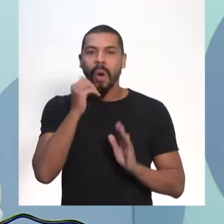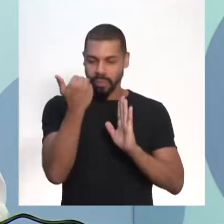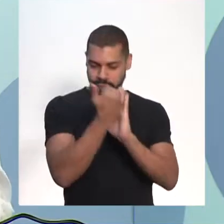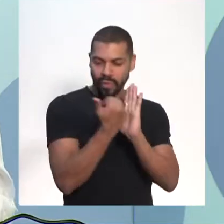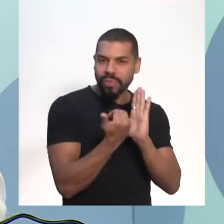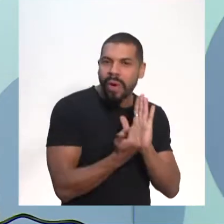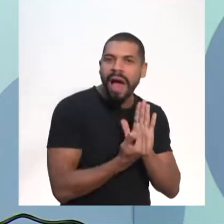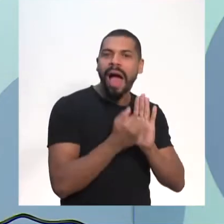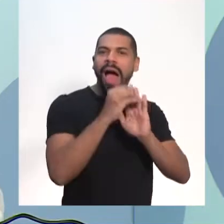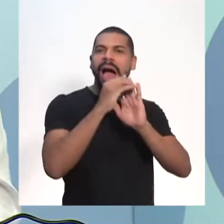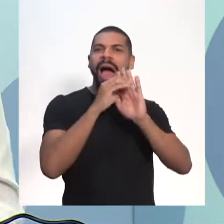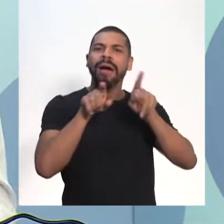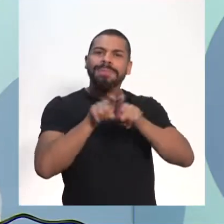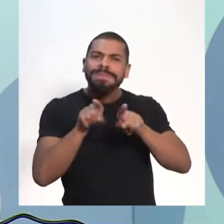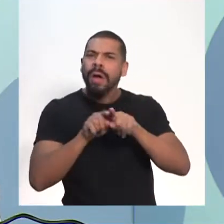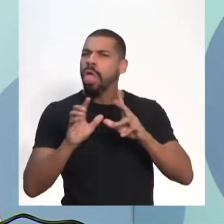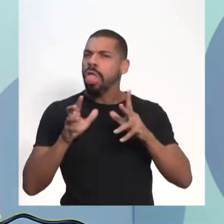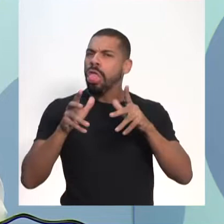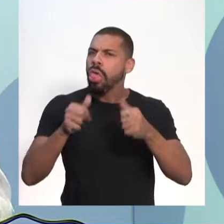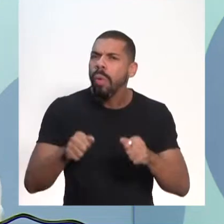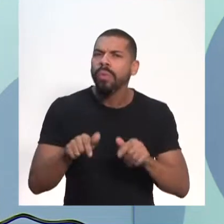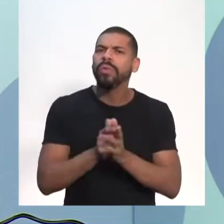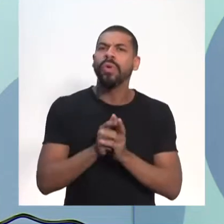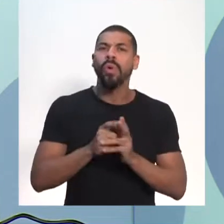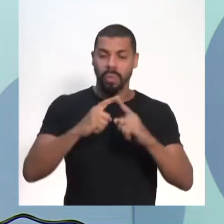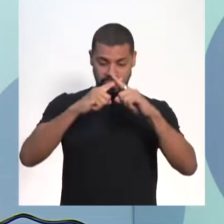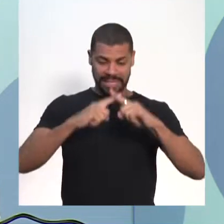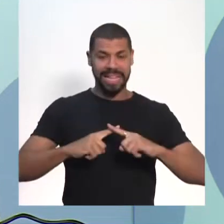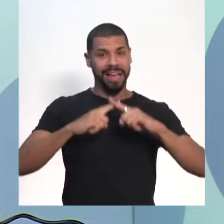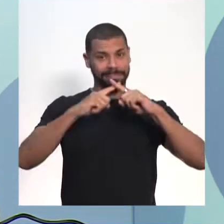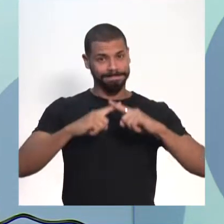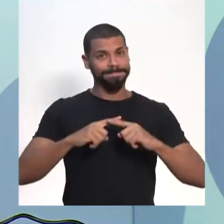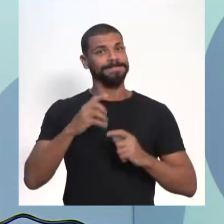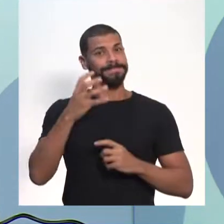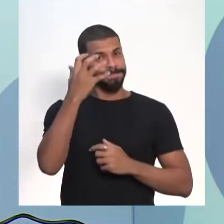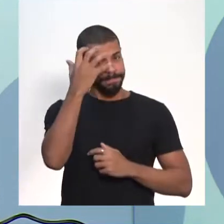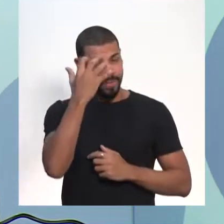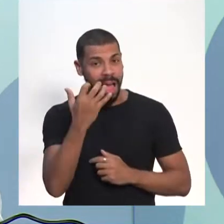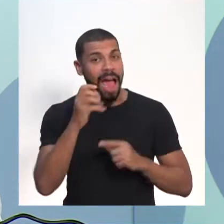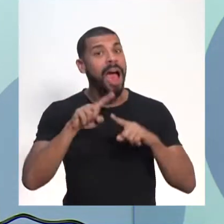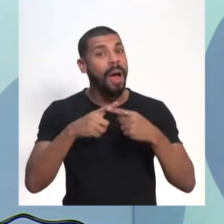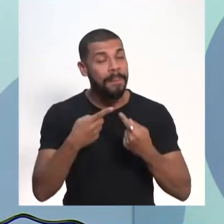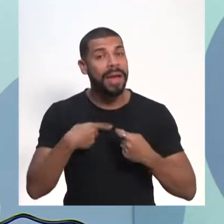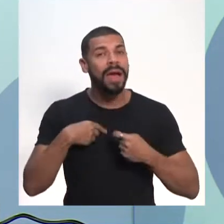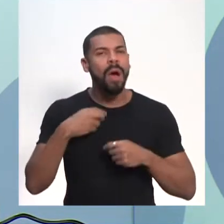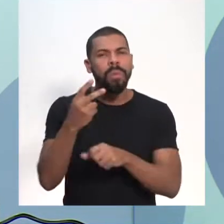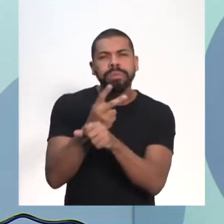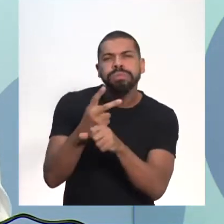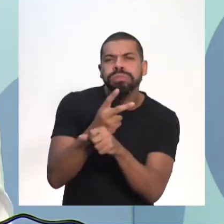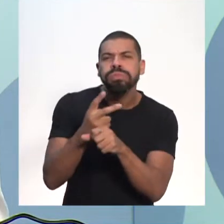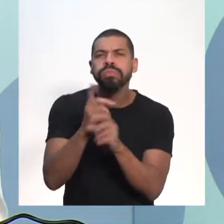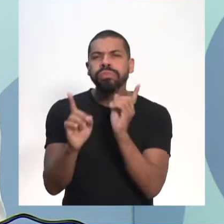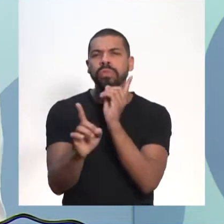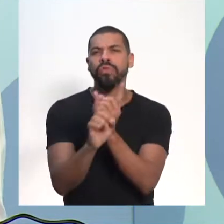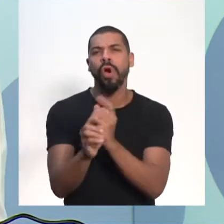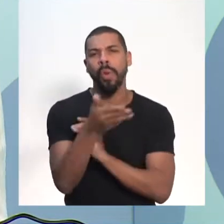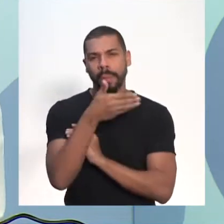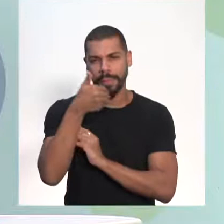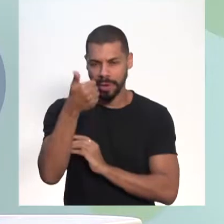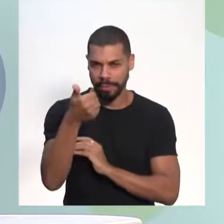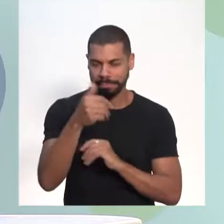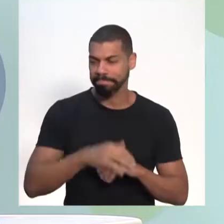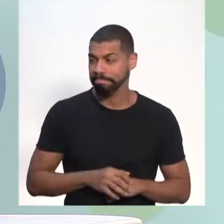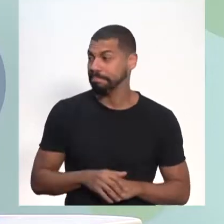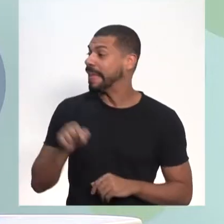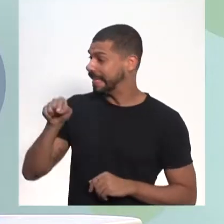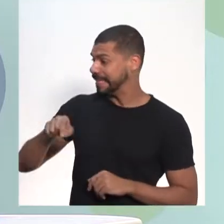no currículo, então para elas também tem sido um desafio, mas a gente vai fazer sempre buscando o melhor. Isso é muito importante,